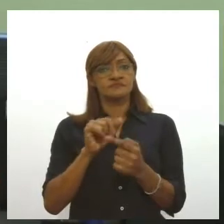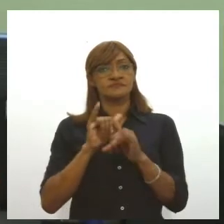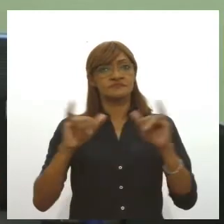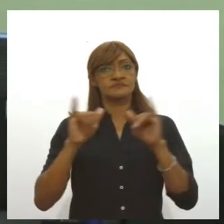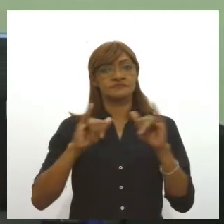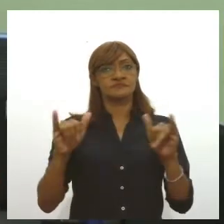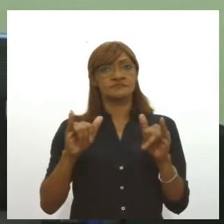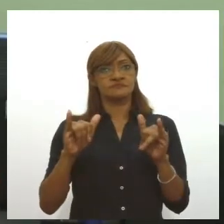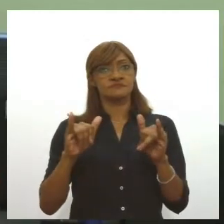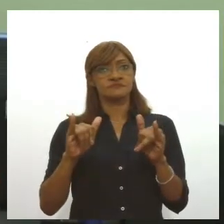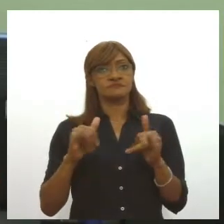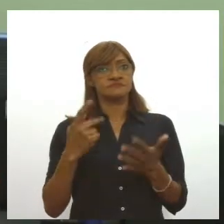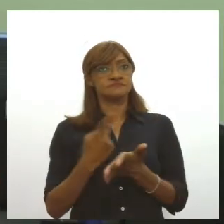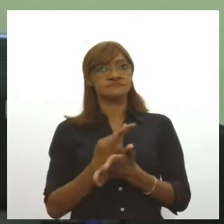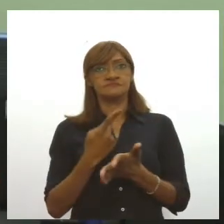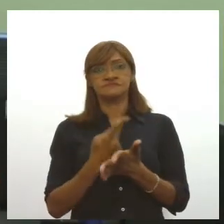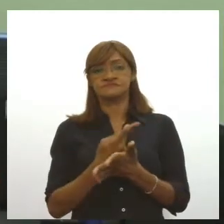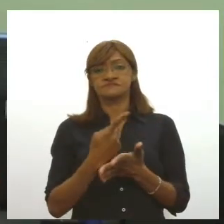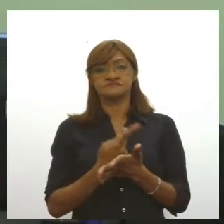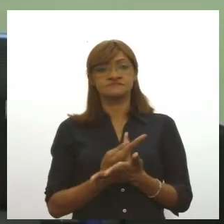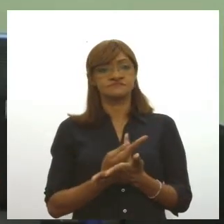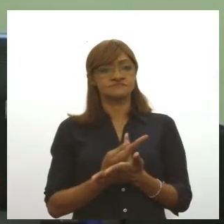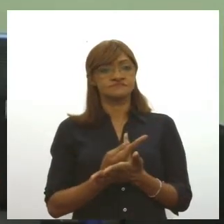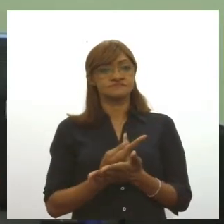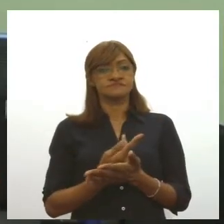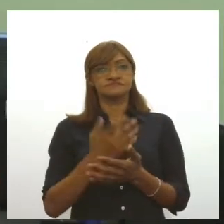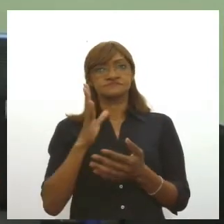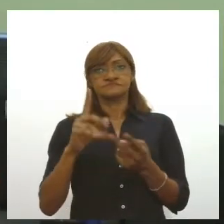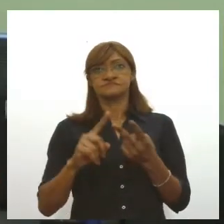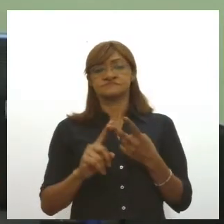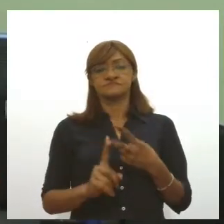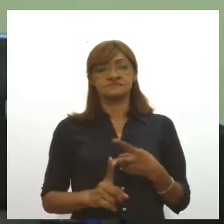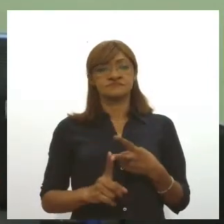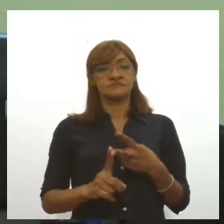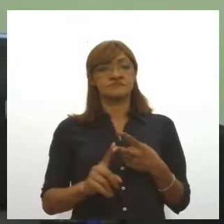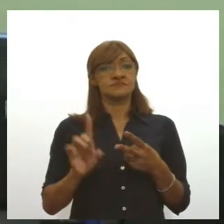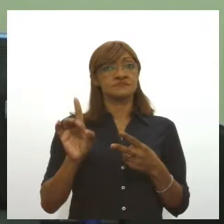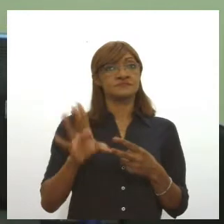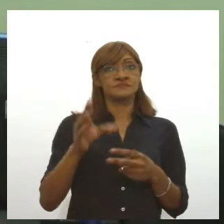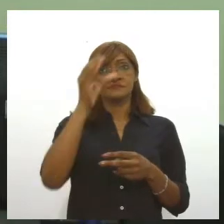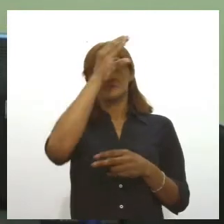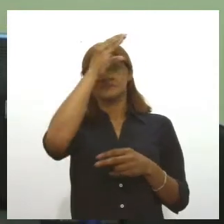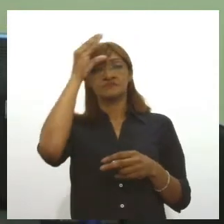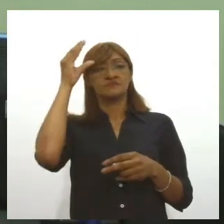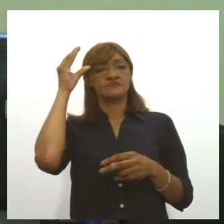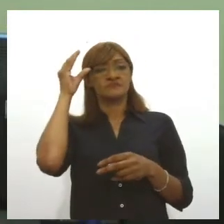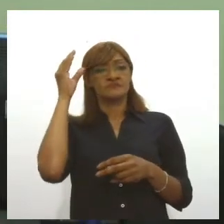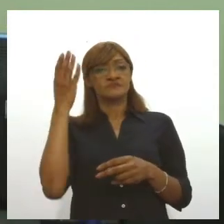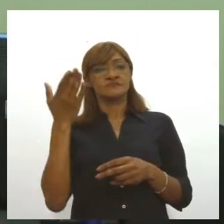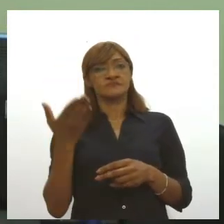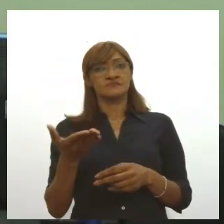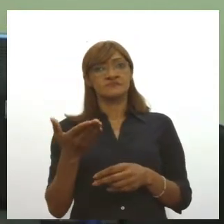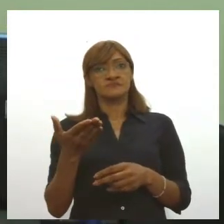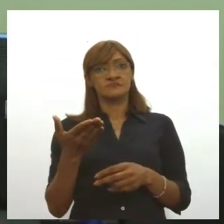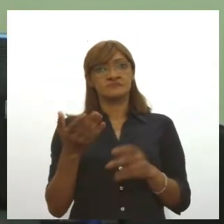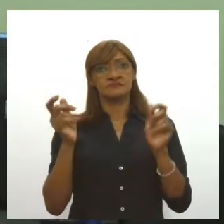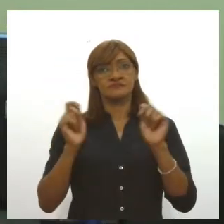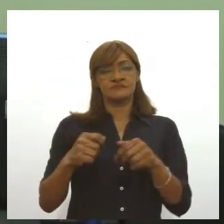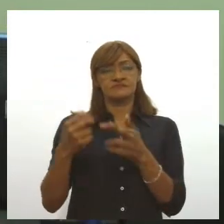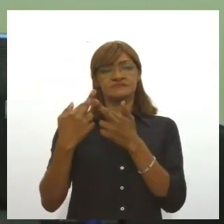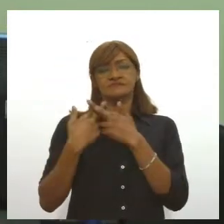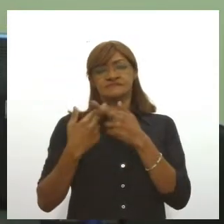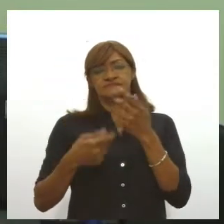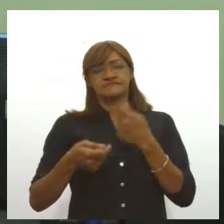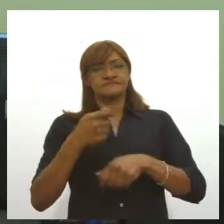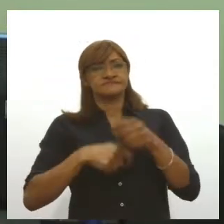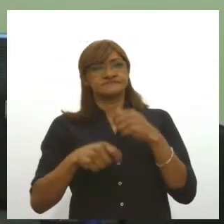abusiva e é passível, no caso o fornecedor se comporte desse modo, é passível de ser responsabilizado administrativamente pelos